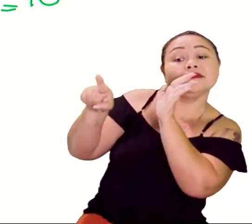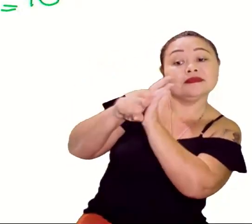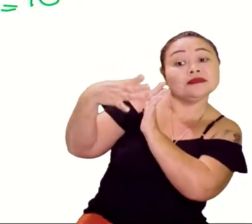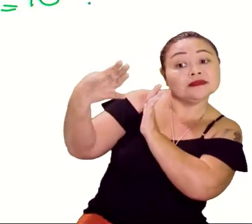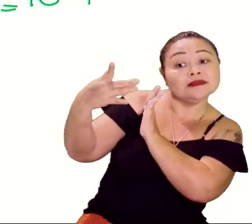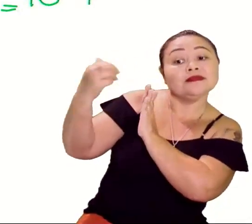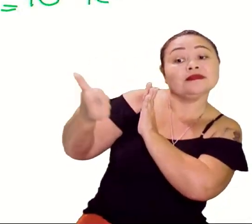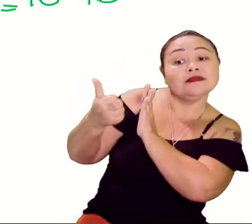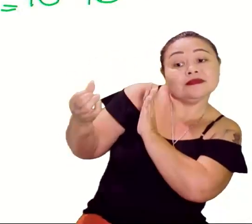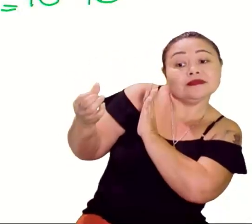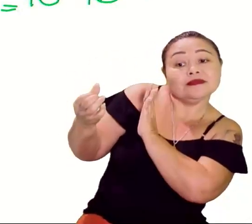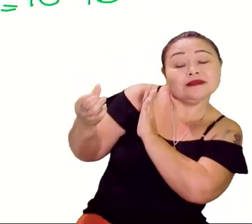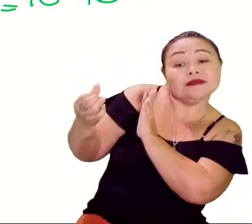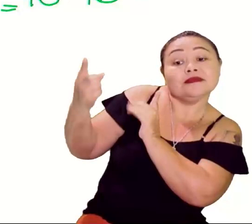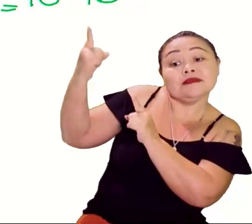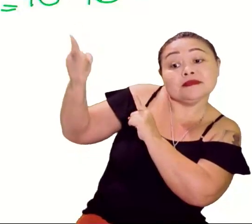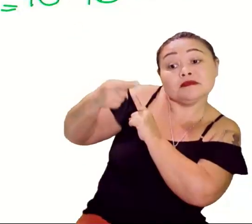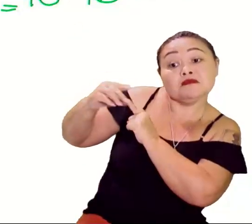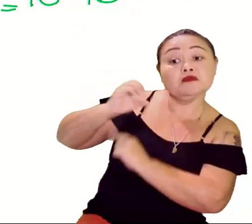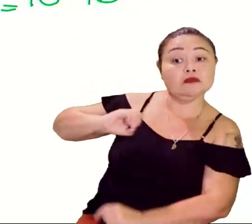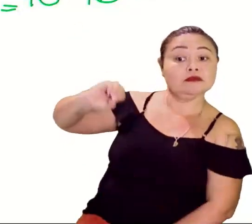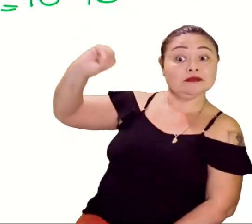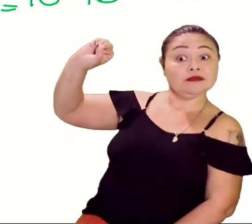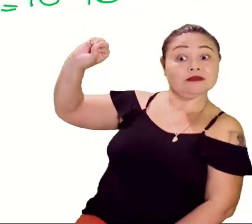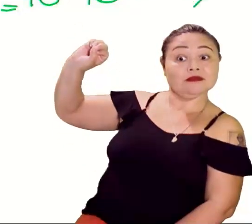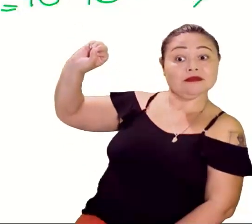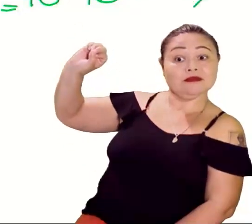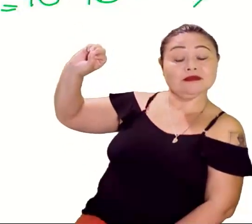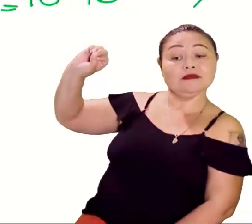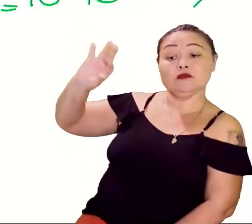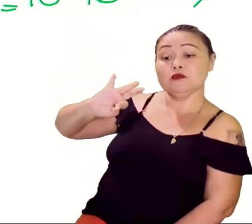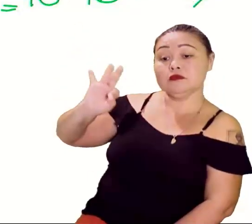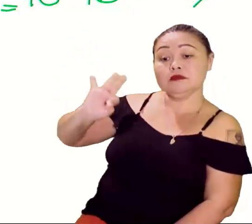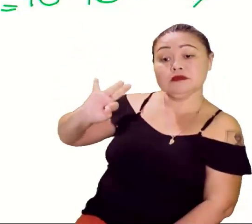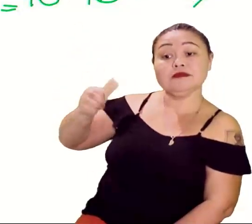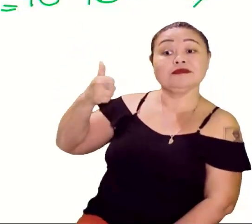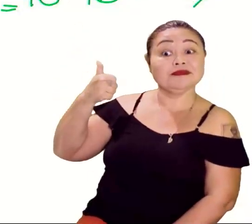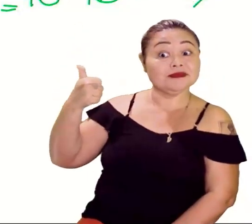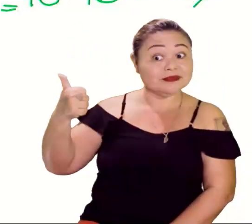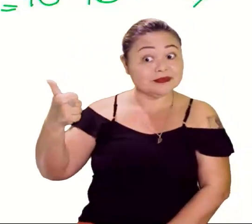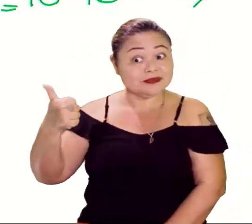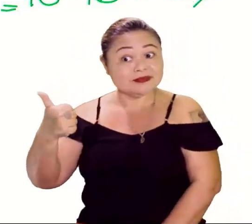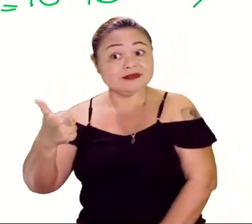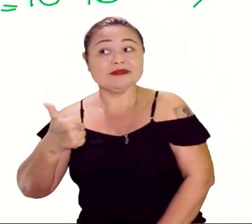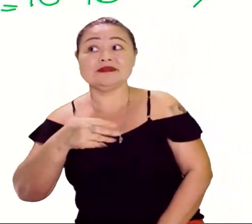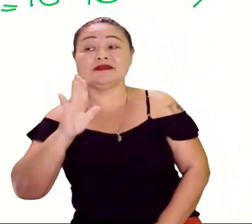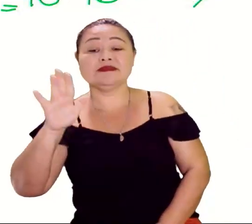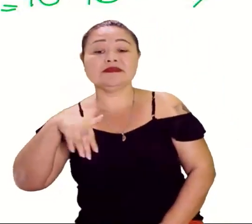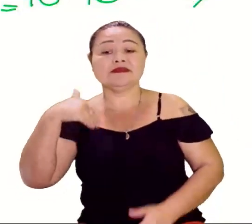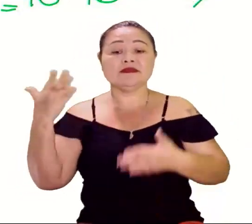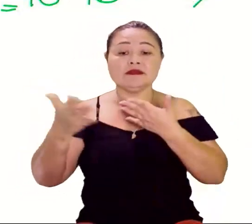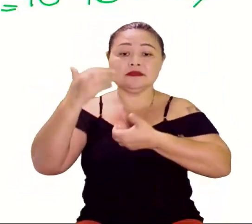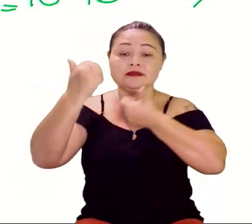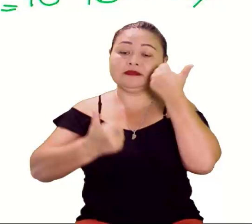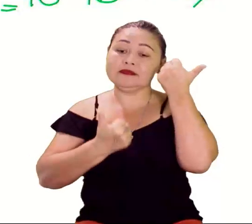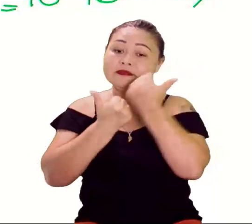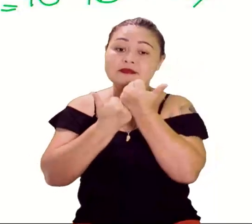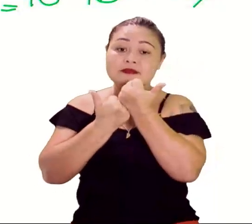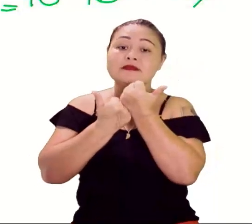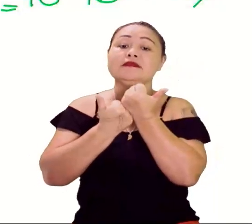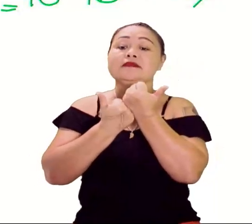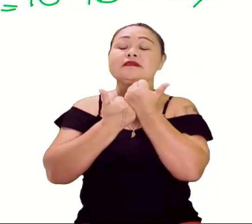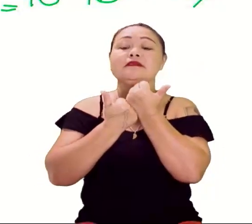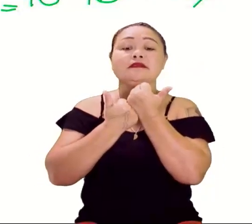Vezes 4? 16. E 16 menos 16? 0. 0, né? Beleza? Beleza. Agora vamos então substituir aqui,